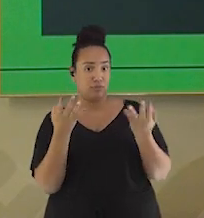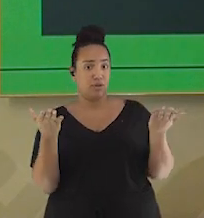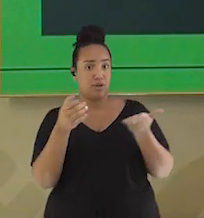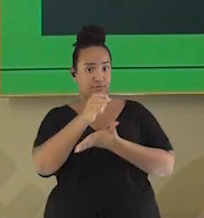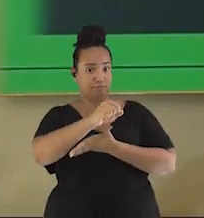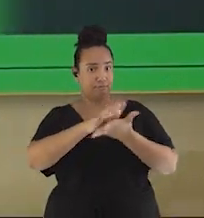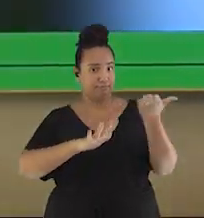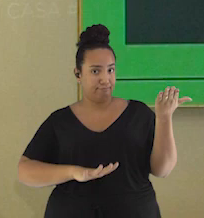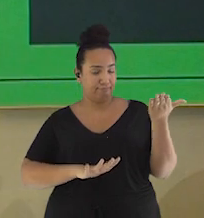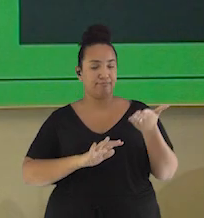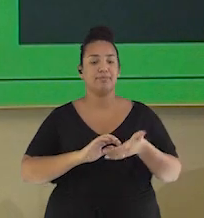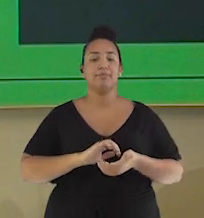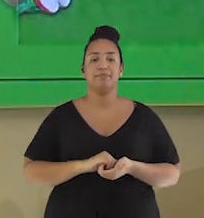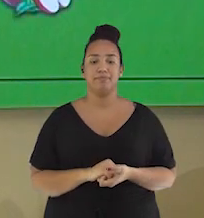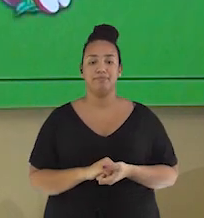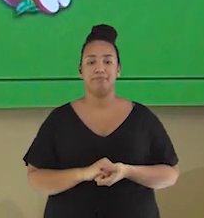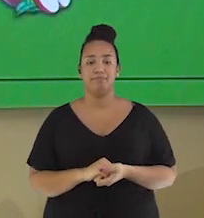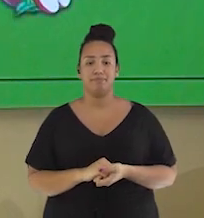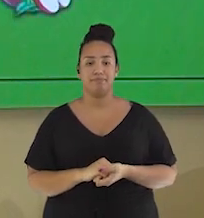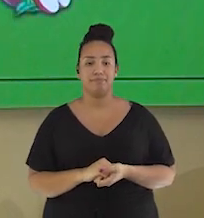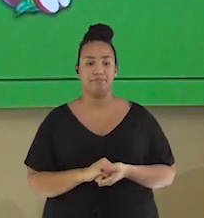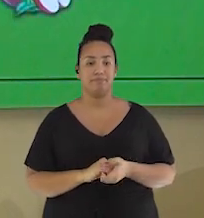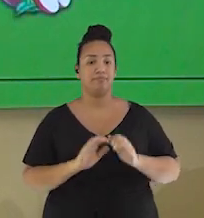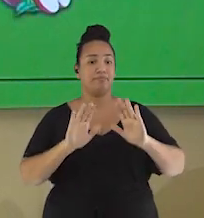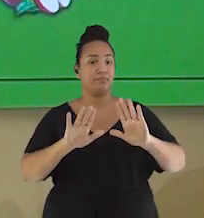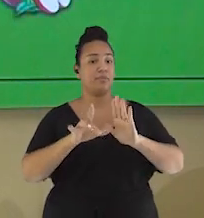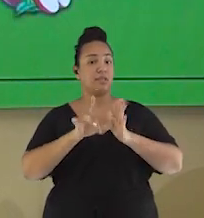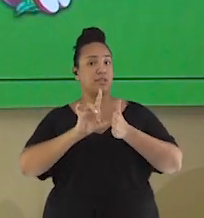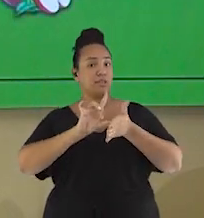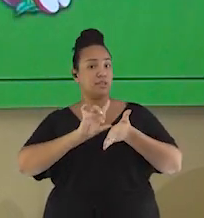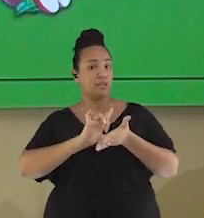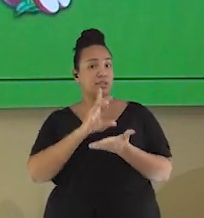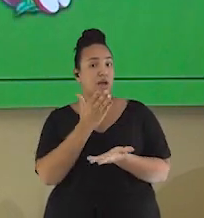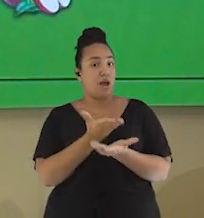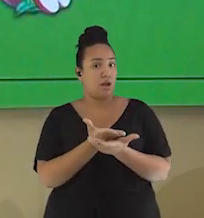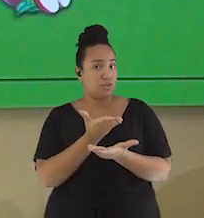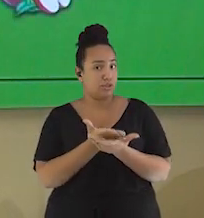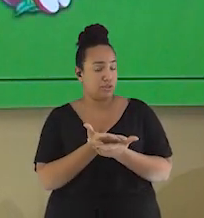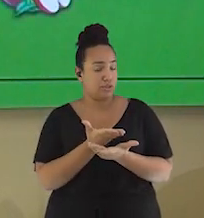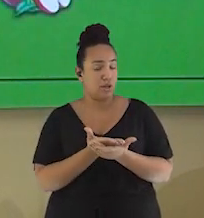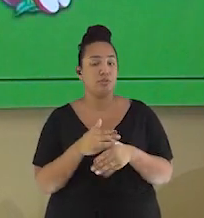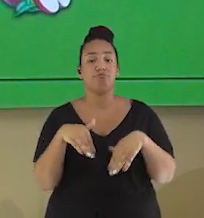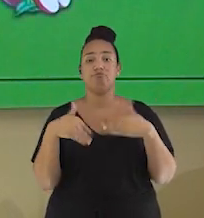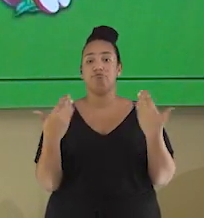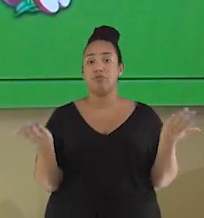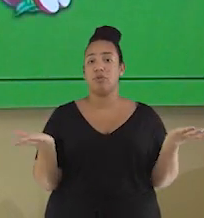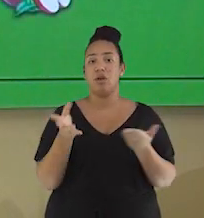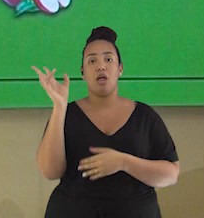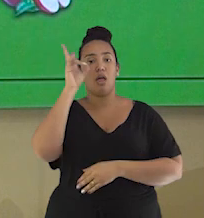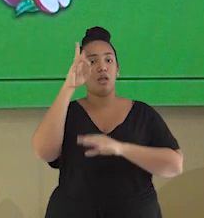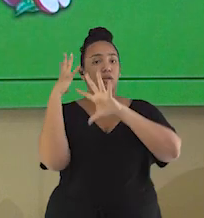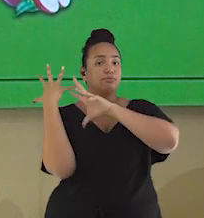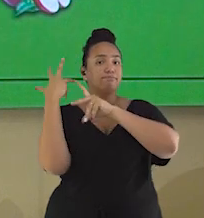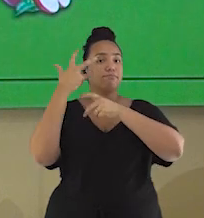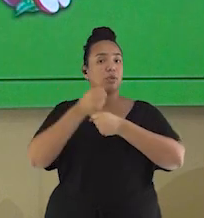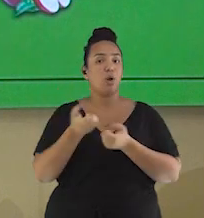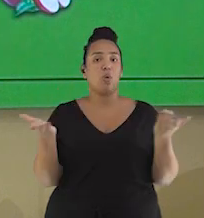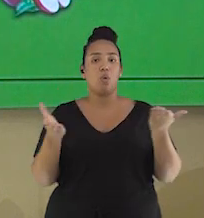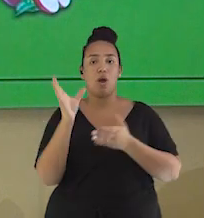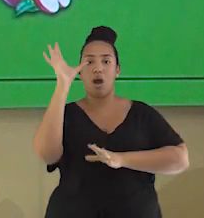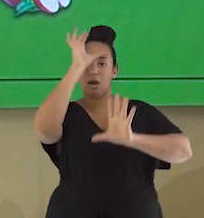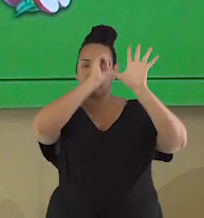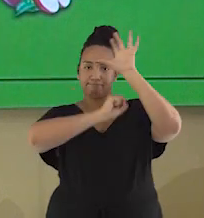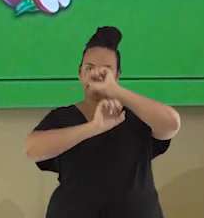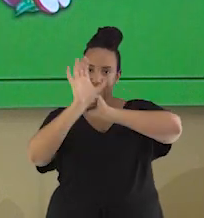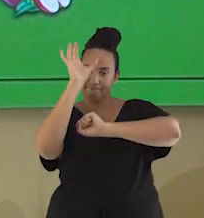de revisão. Mas antes de ir para a nossa atividade de revisão, vamos relembrar tudo que aprendemos na nossa